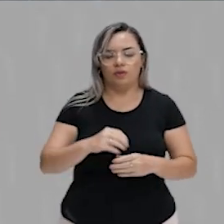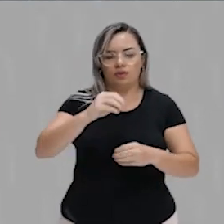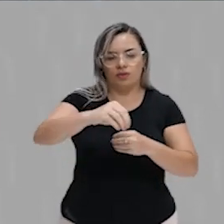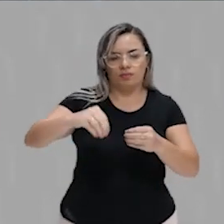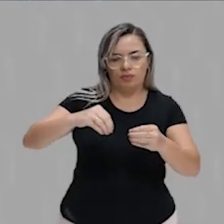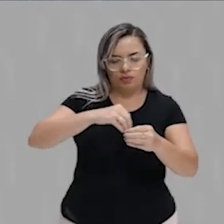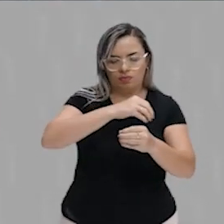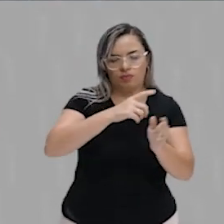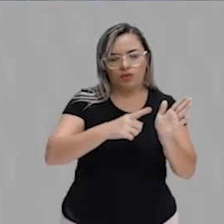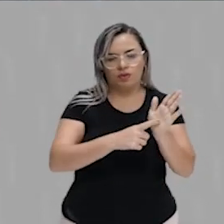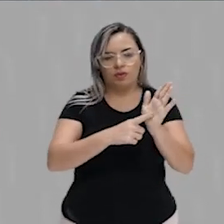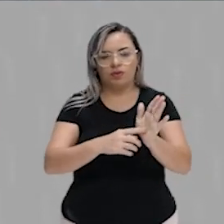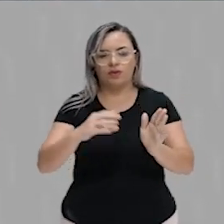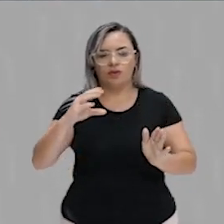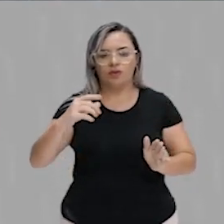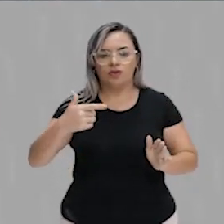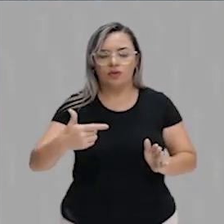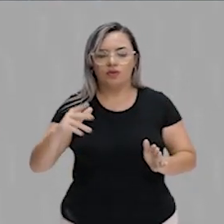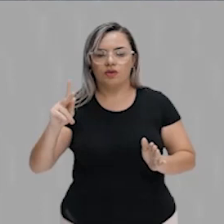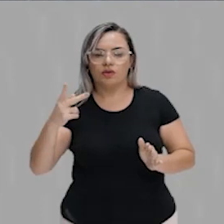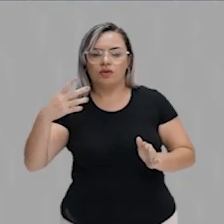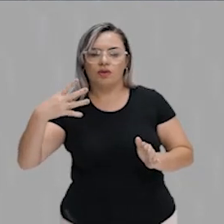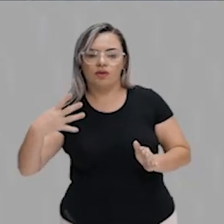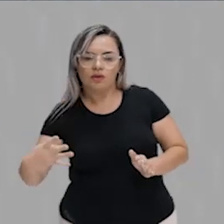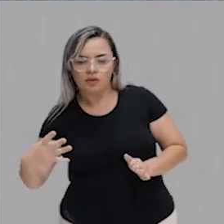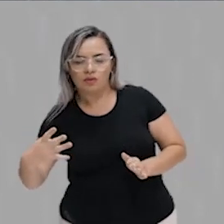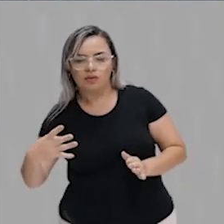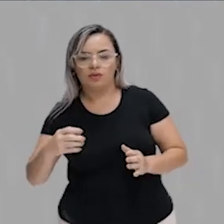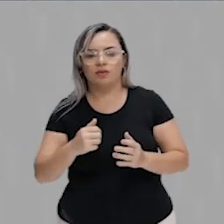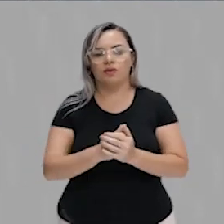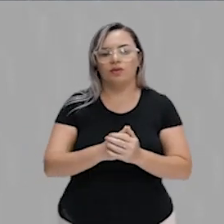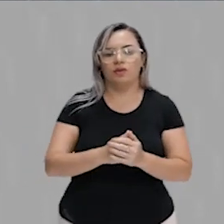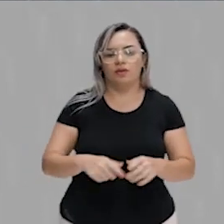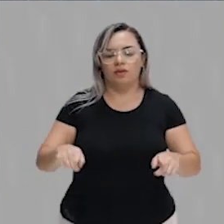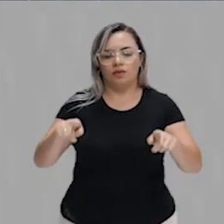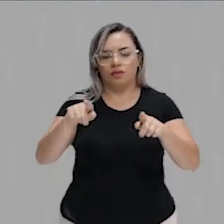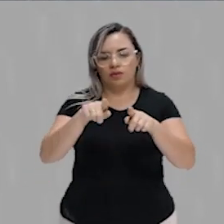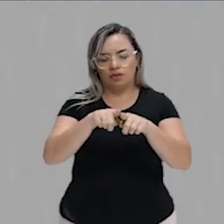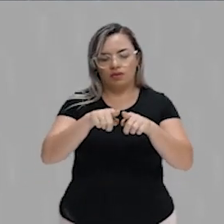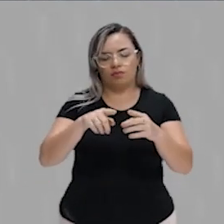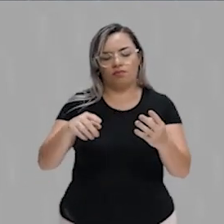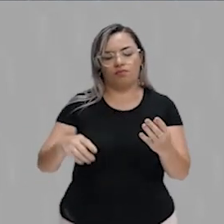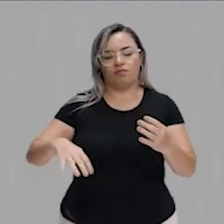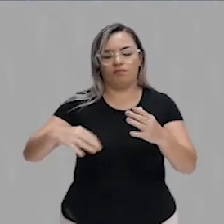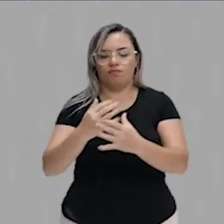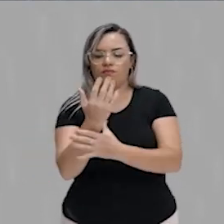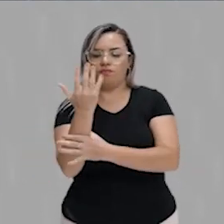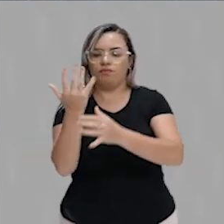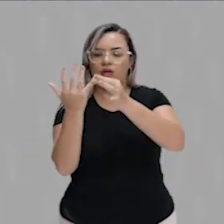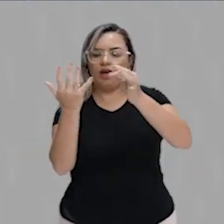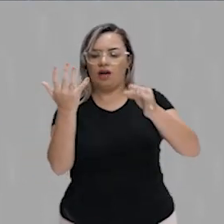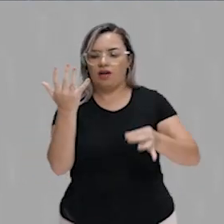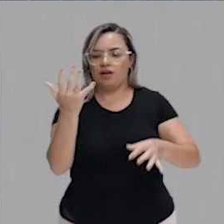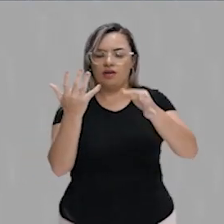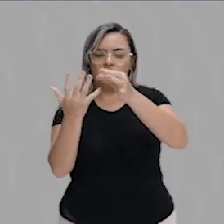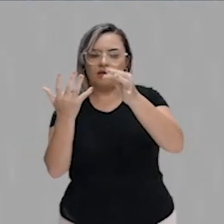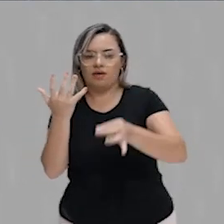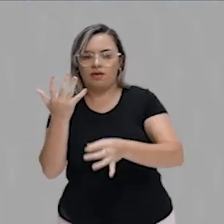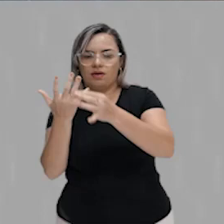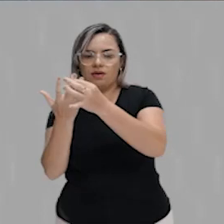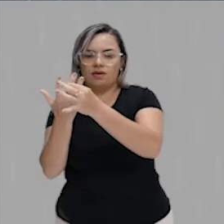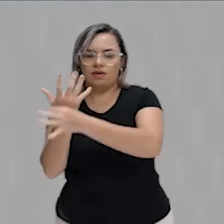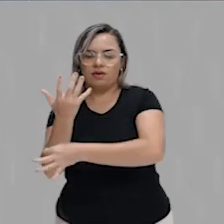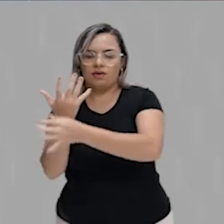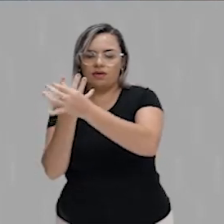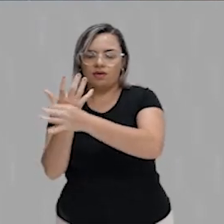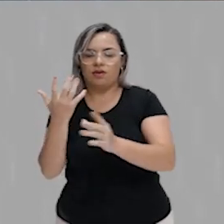Também tem a ver com a abscisão foliar, que é a queda das folhas. Diminuindo a produção de